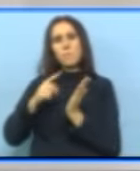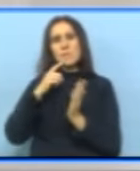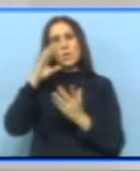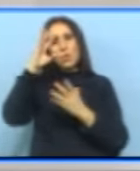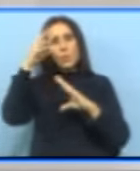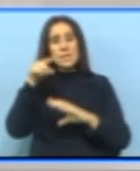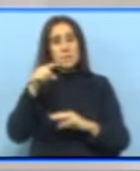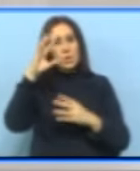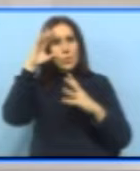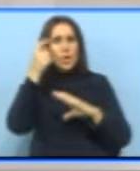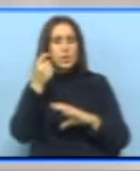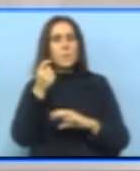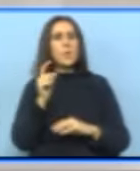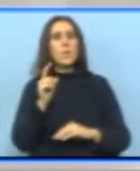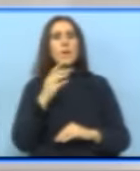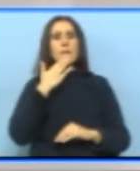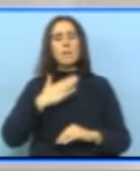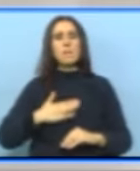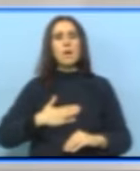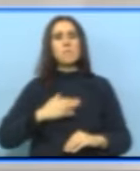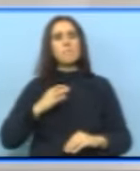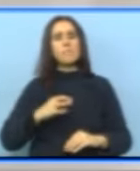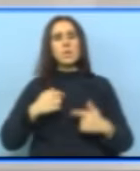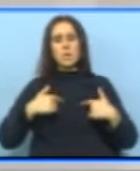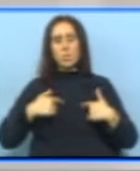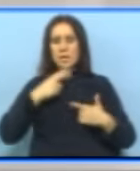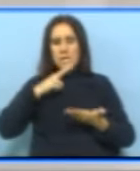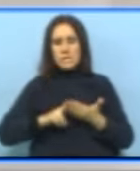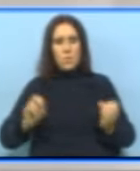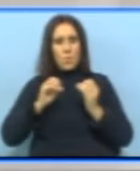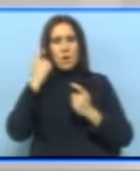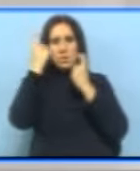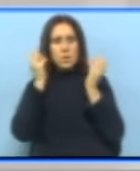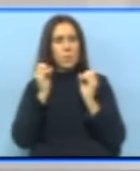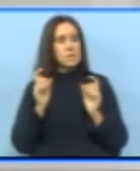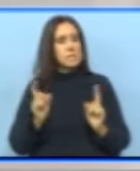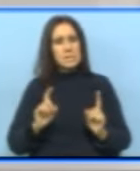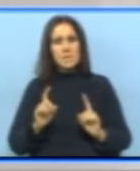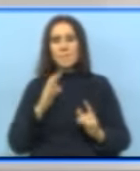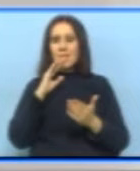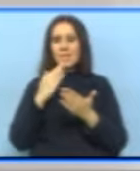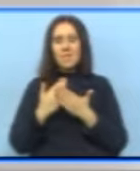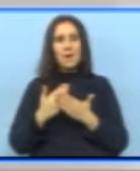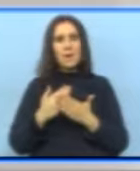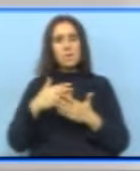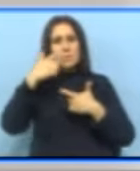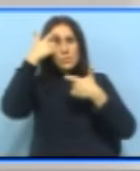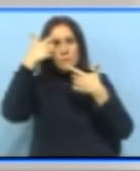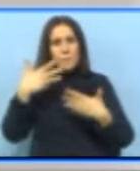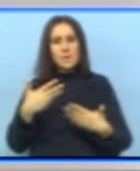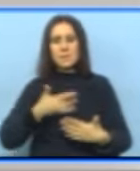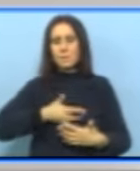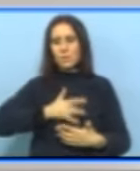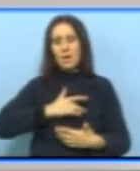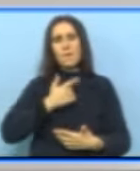loucura. Loucura não no sentido de se perder a razão e o raciocínio, mas surpreender pela abundância de